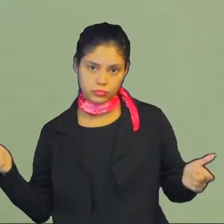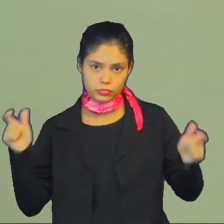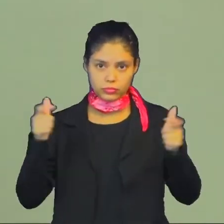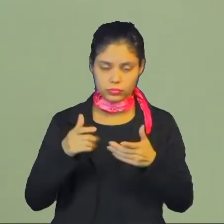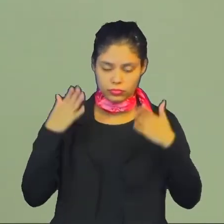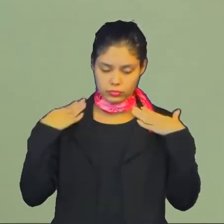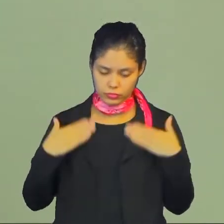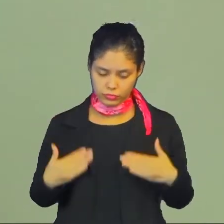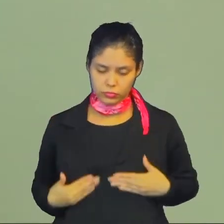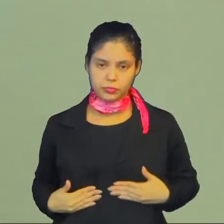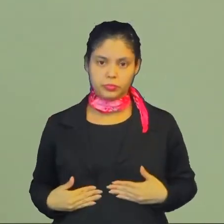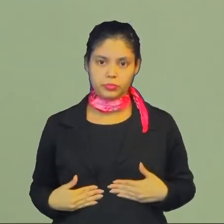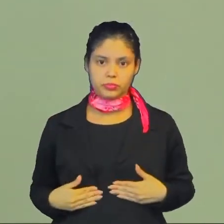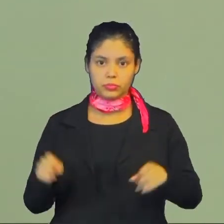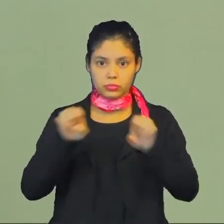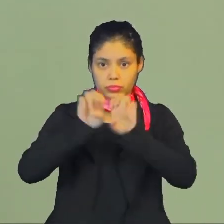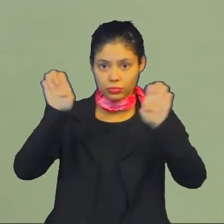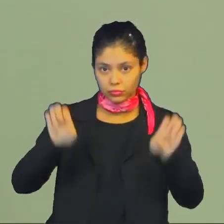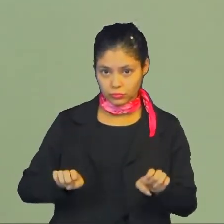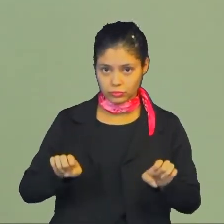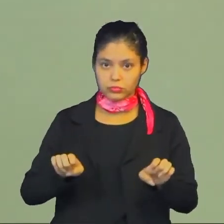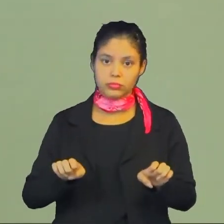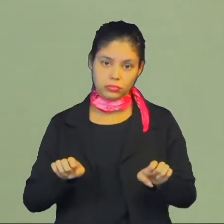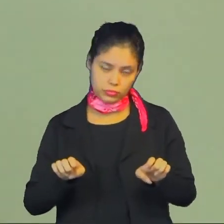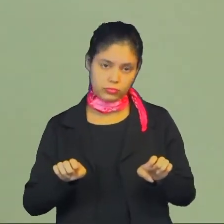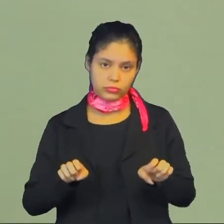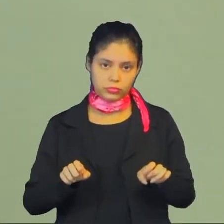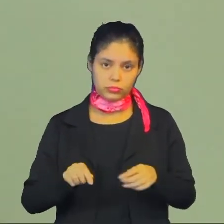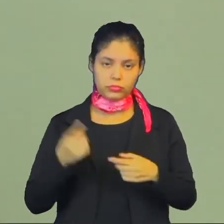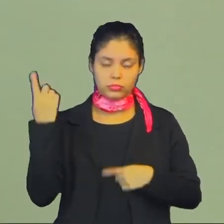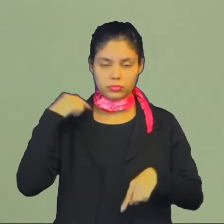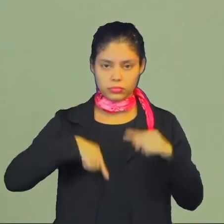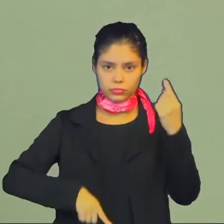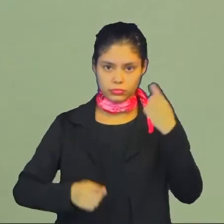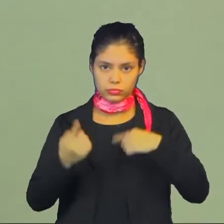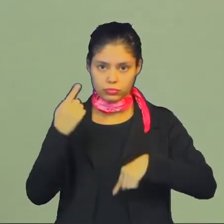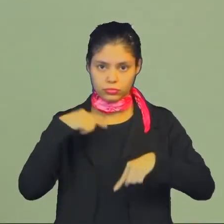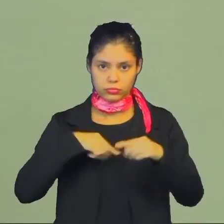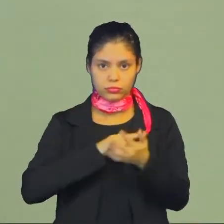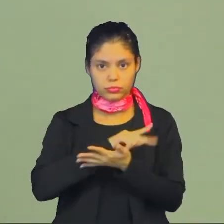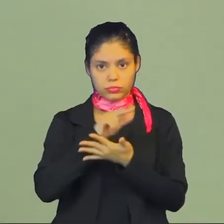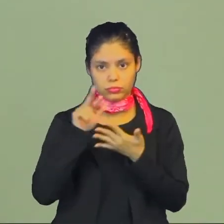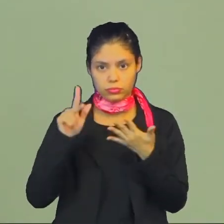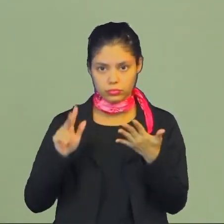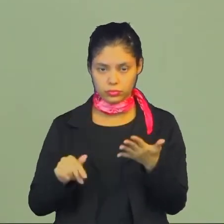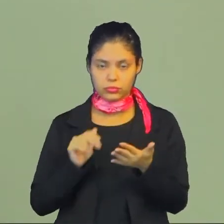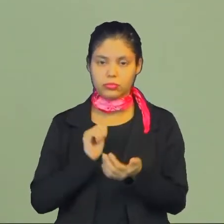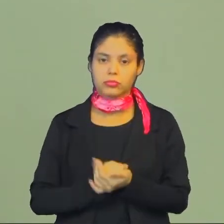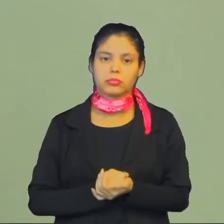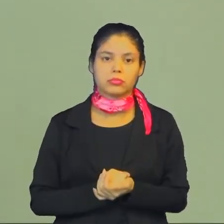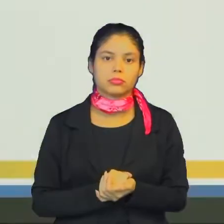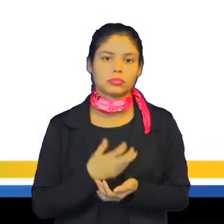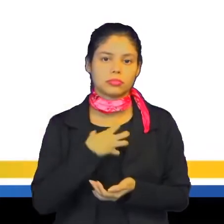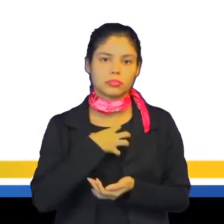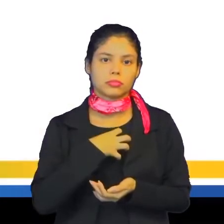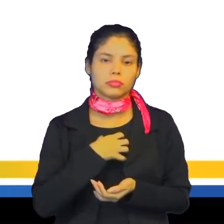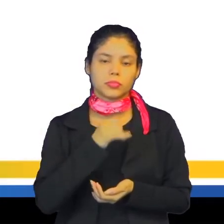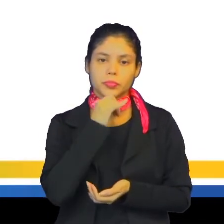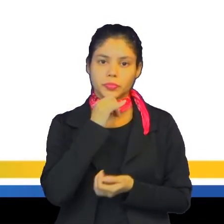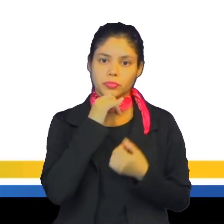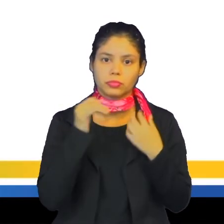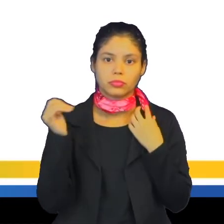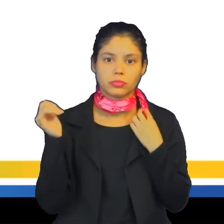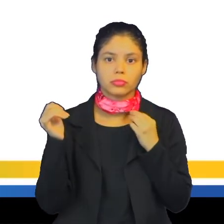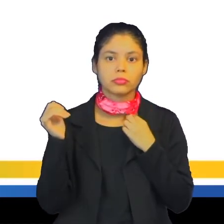a morfologia. Isso vai ter também em relação à circulação. Então, nós temos diferentes aspectos anatômicos nesse sentido. Por